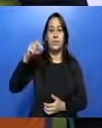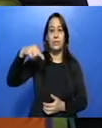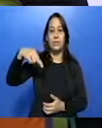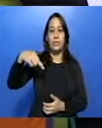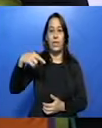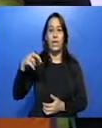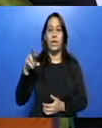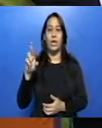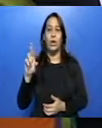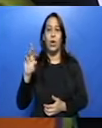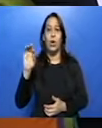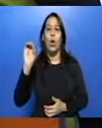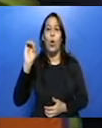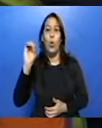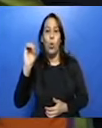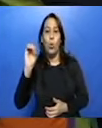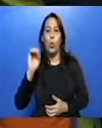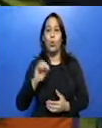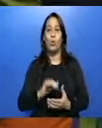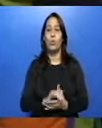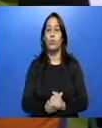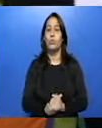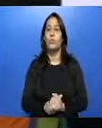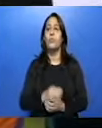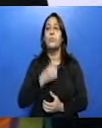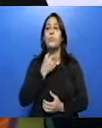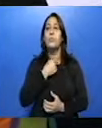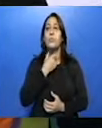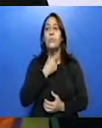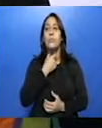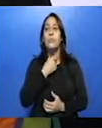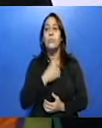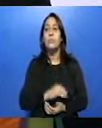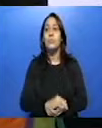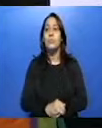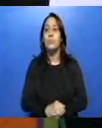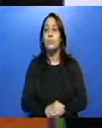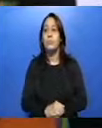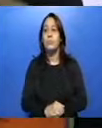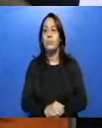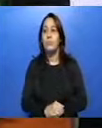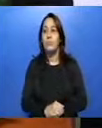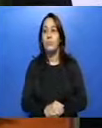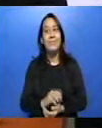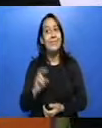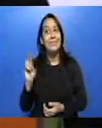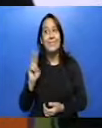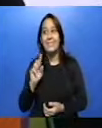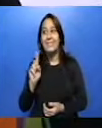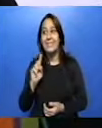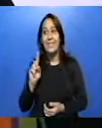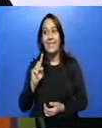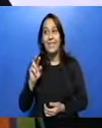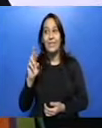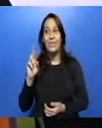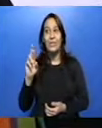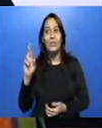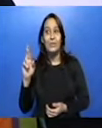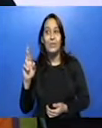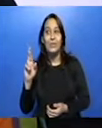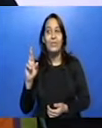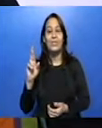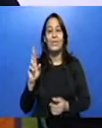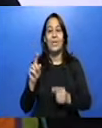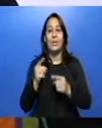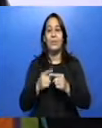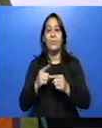genro. Ro, sai do fundo da garganta. Então é dois R's, é? Não, porque esse vizinho